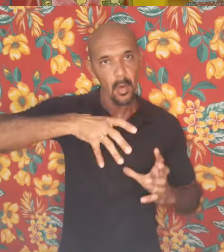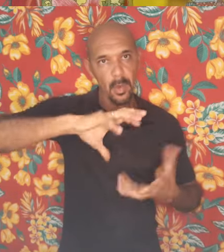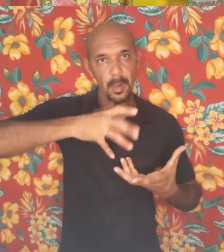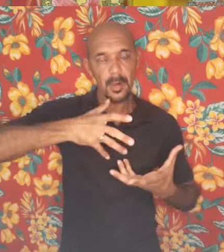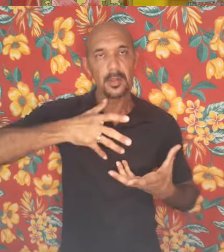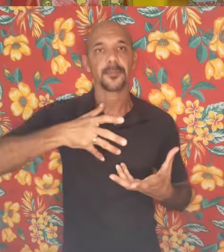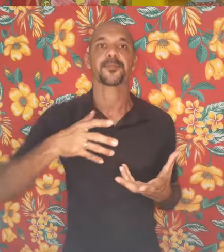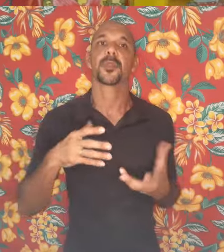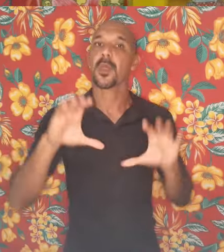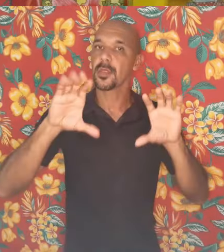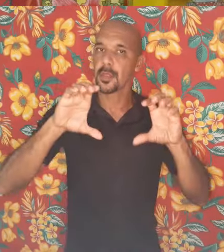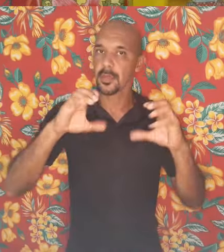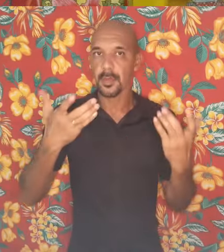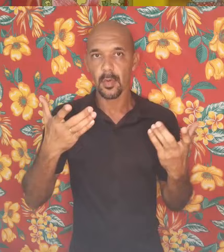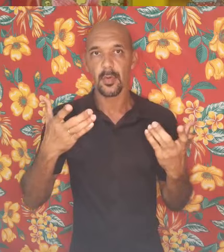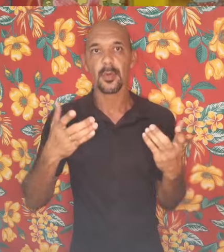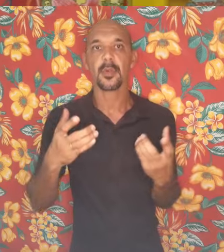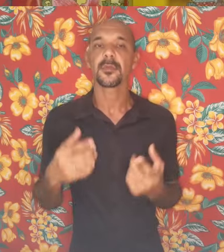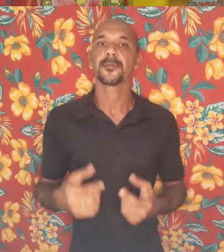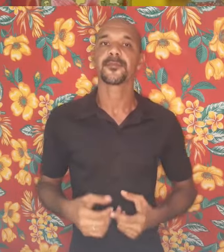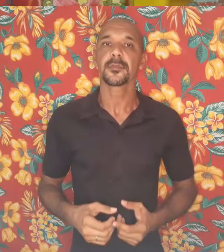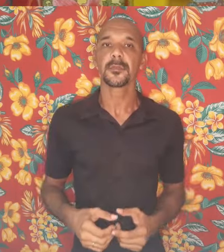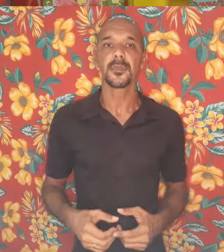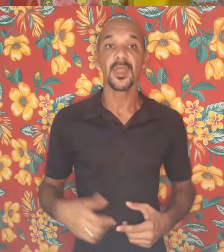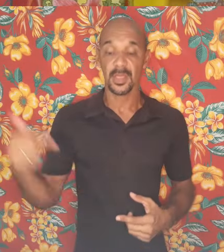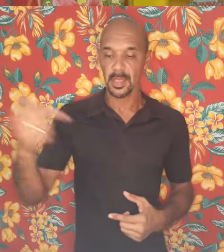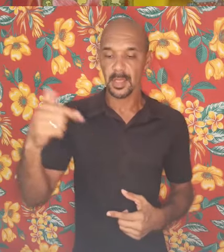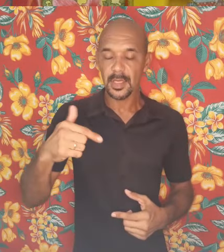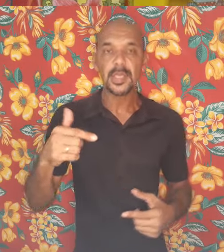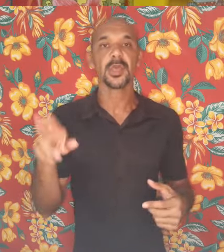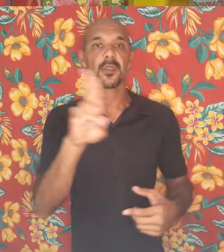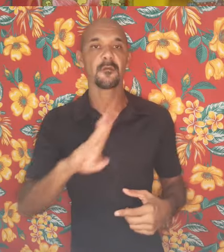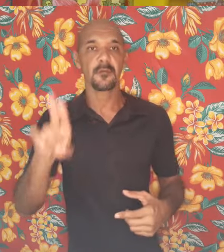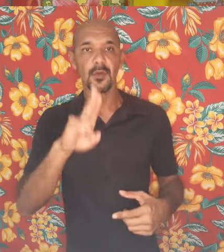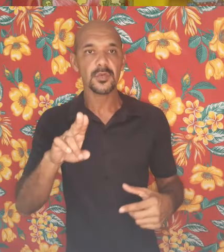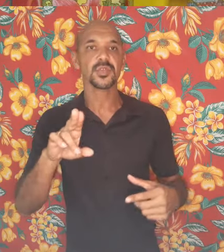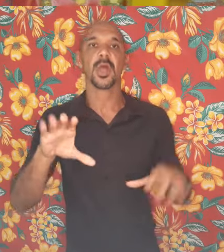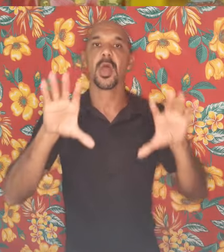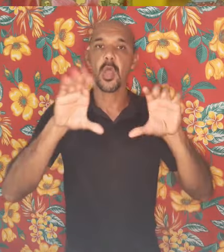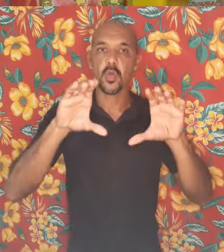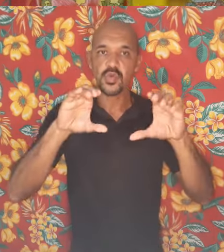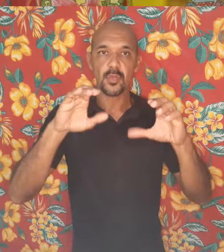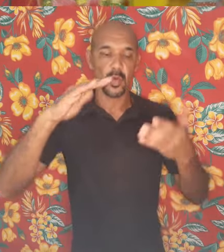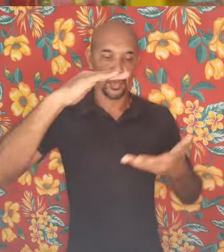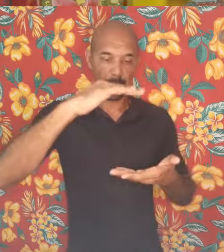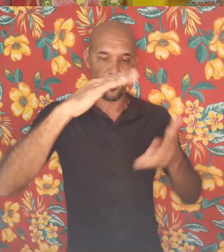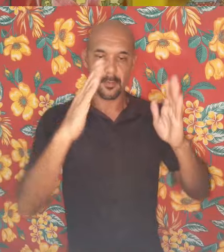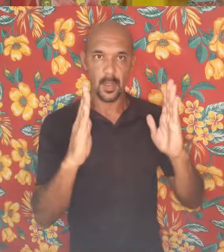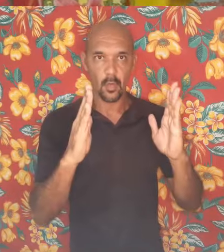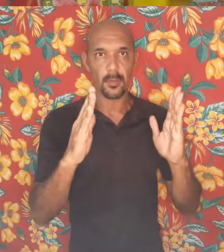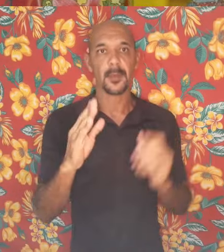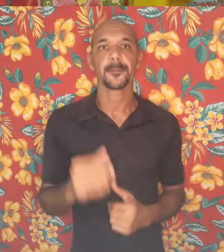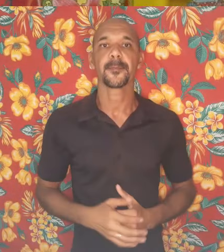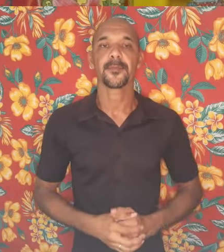uma forma cúbica, porque nós vamos aprender todo o processo de tirar toda a forma dele até